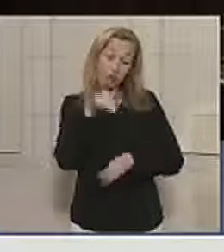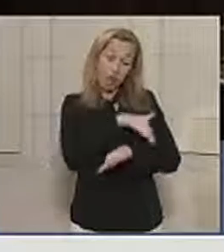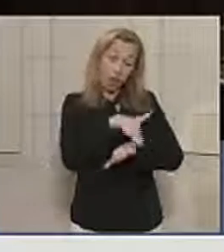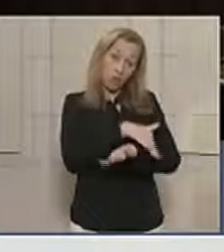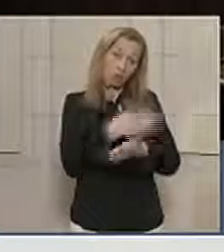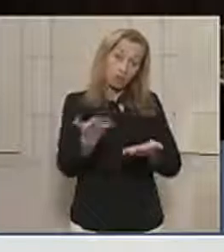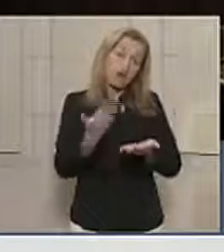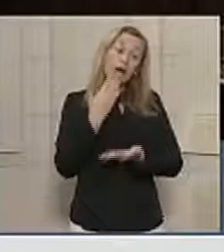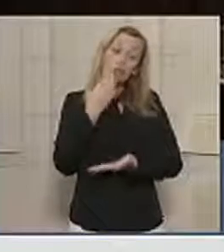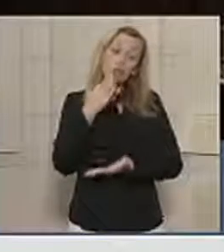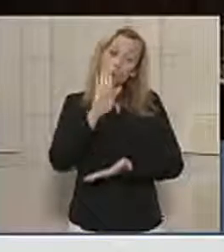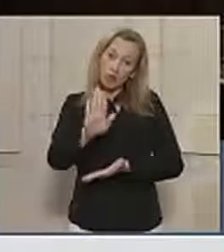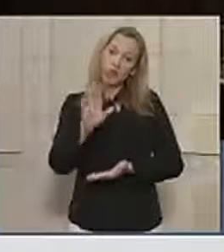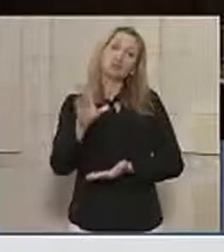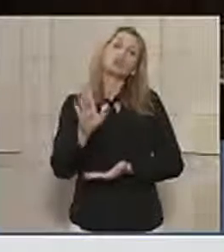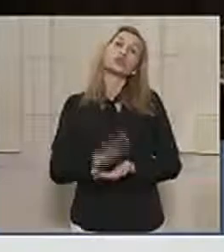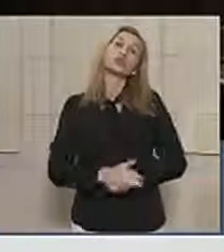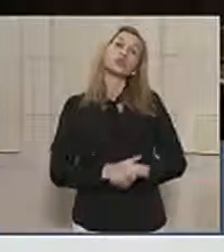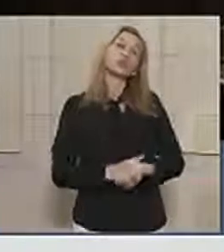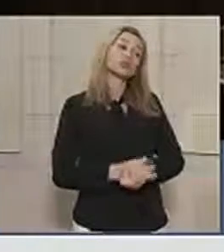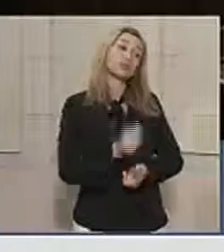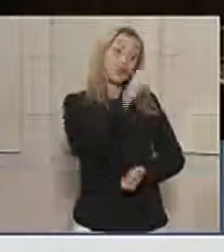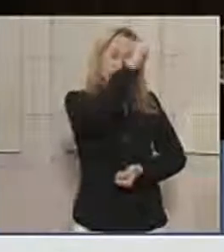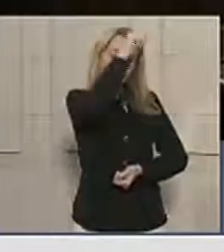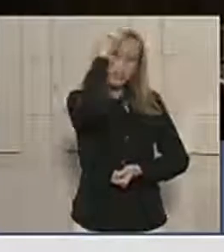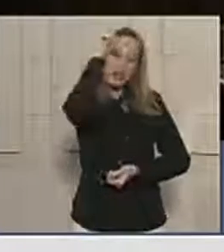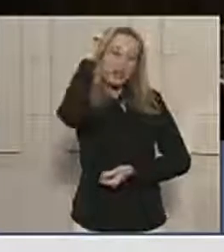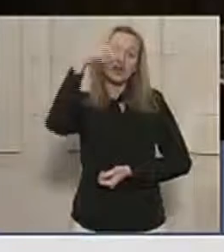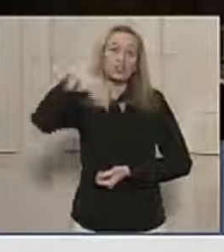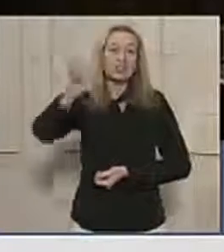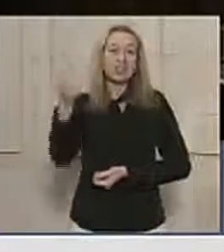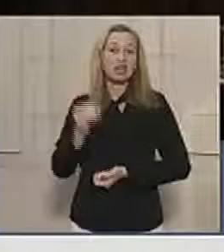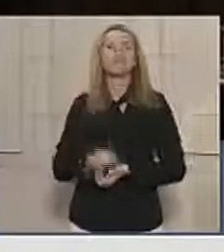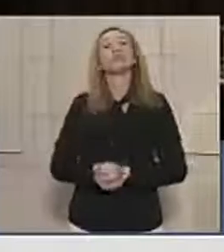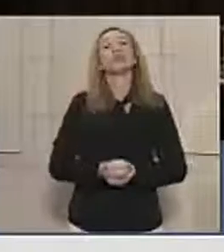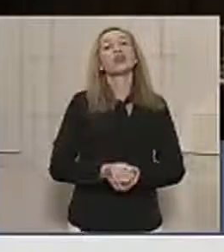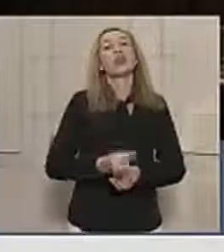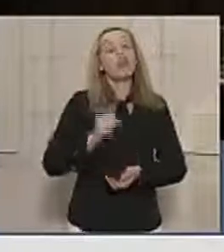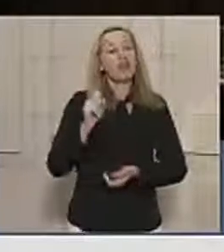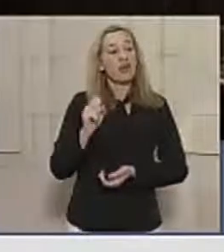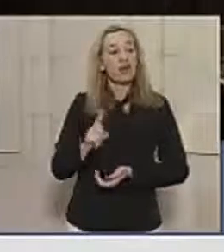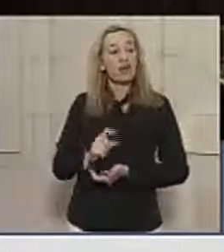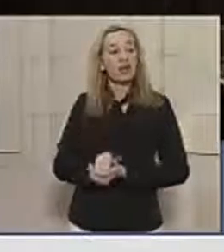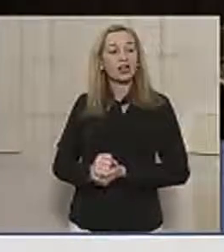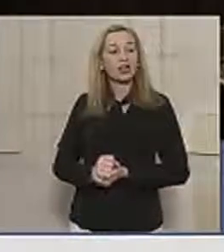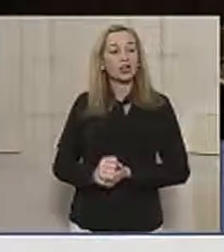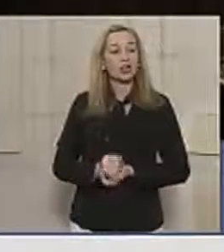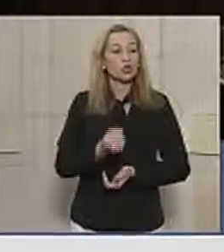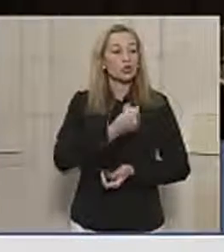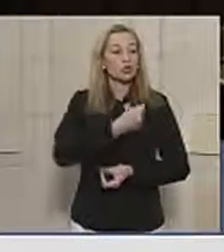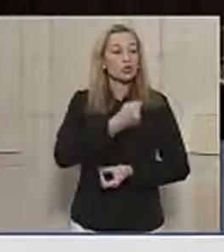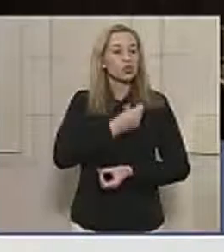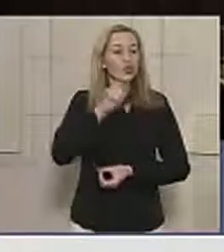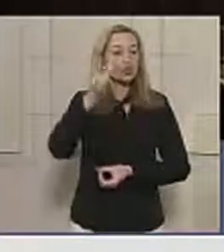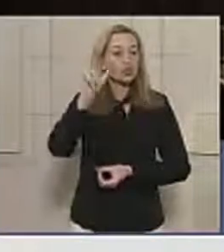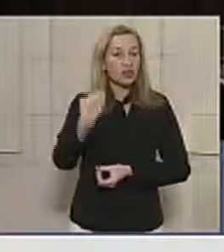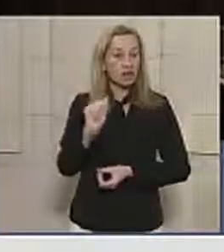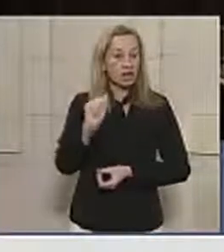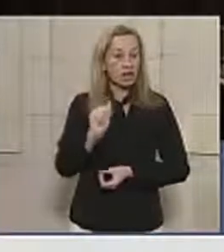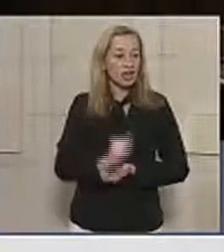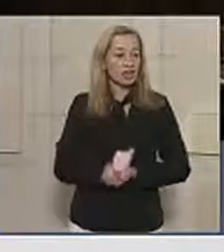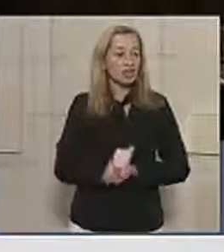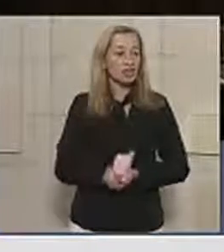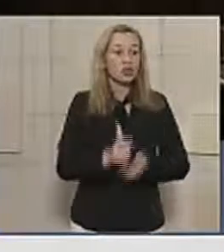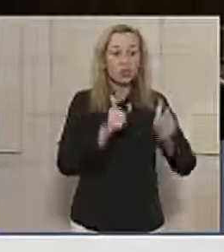A promessa do prefeito Marcelo Crivella era de aumentar em 4.000 vagas os centros